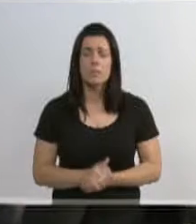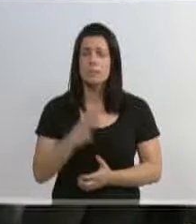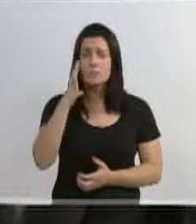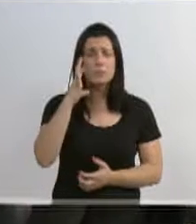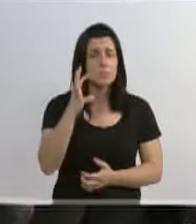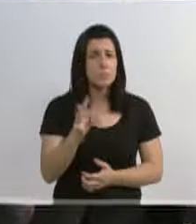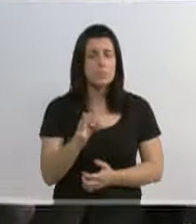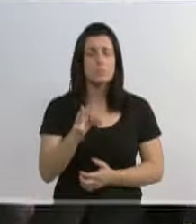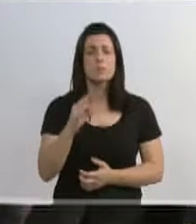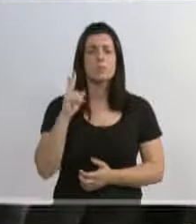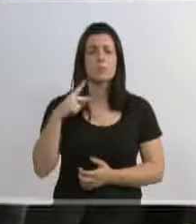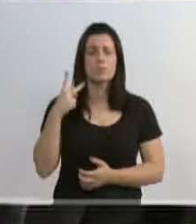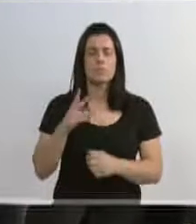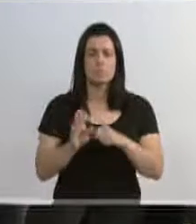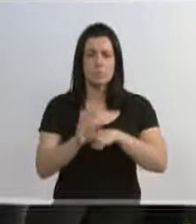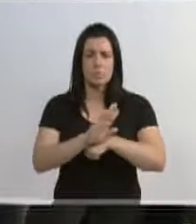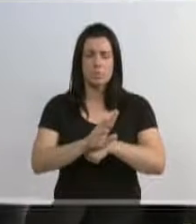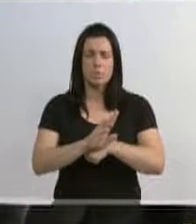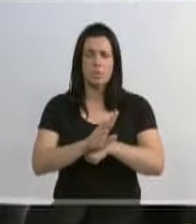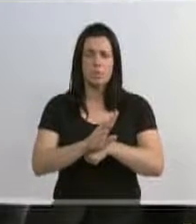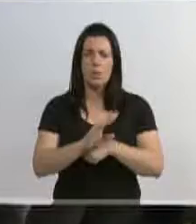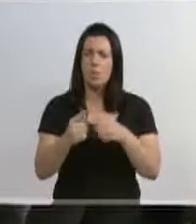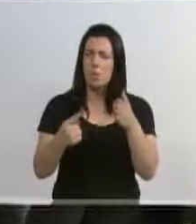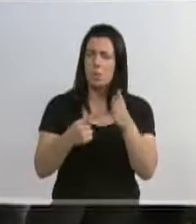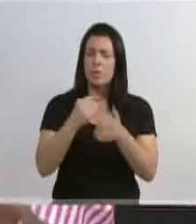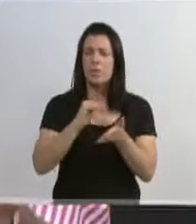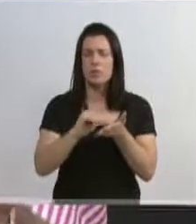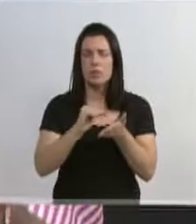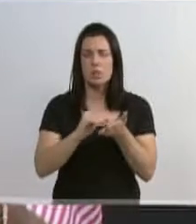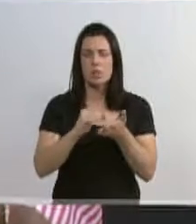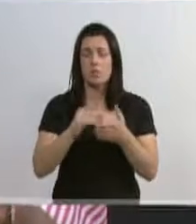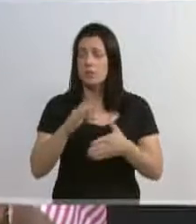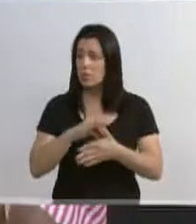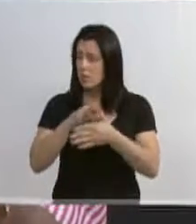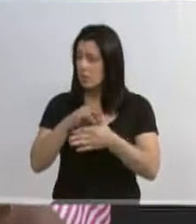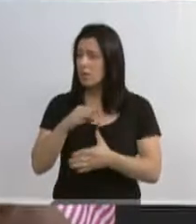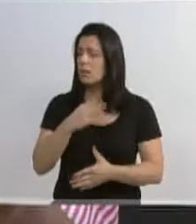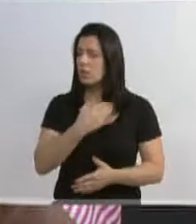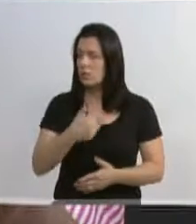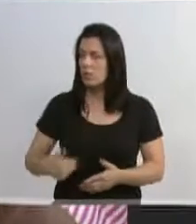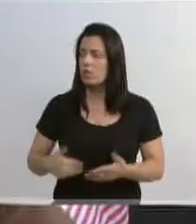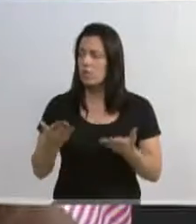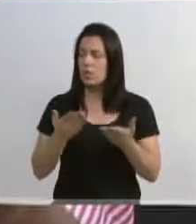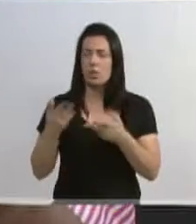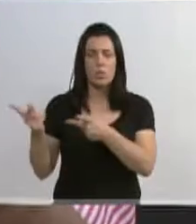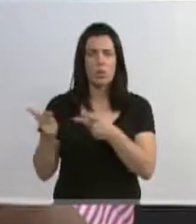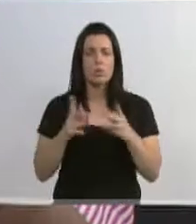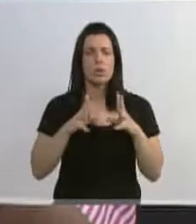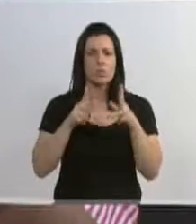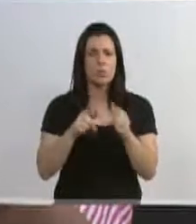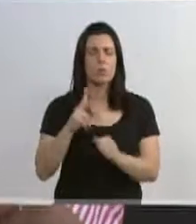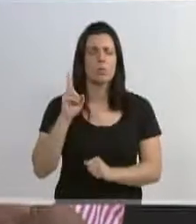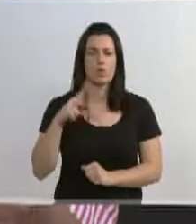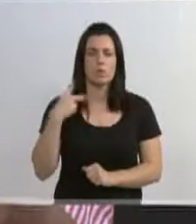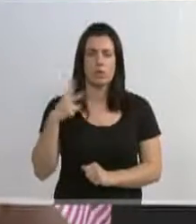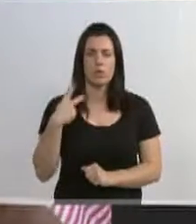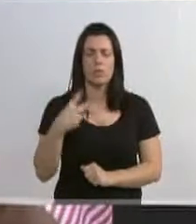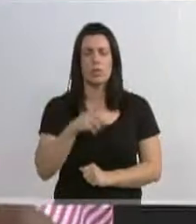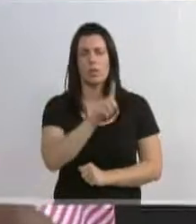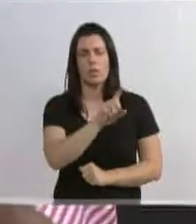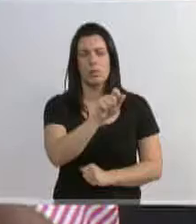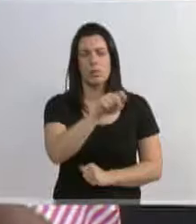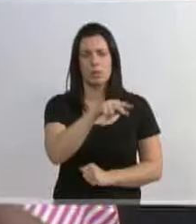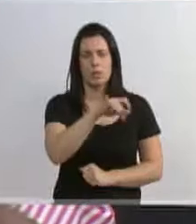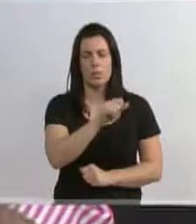pela ordem vereador Zeca Bombeiro, nosso primeiro secretário. Líder do governo, eu quero convidar todos os vereadores, que a Dani, assessor